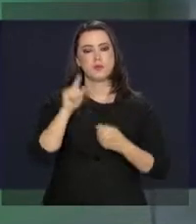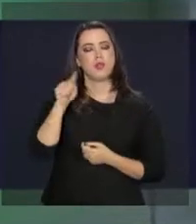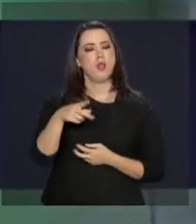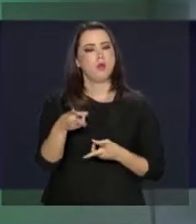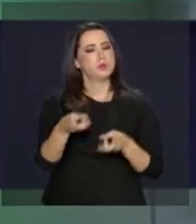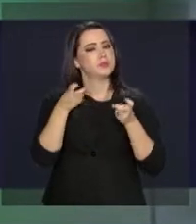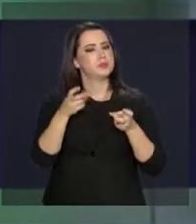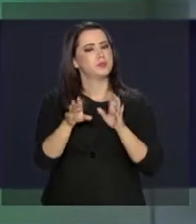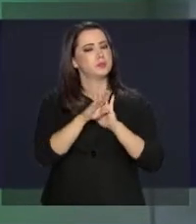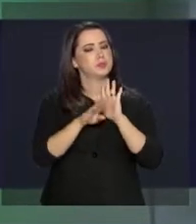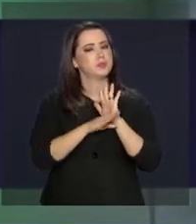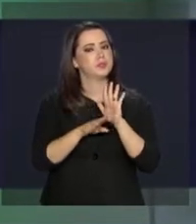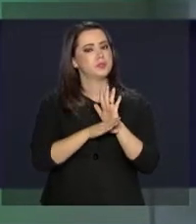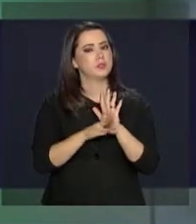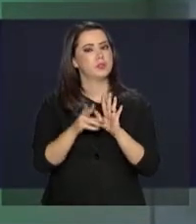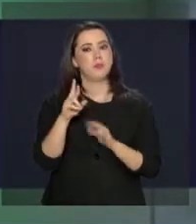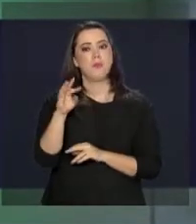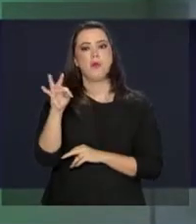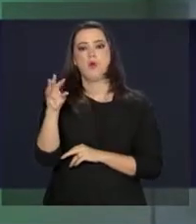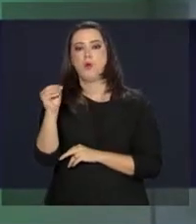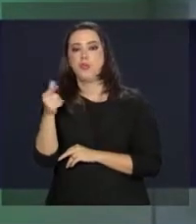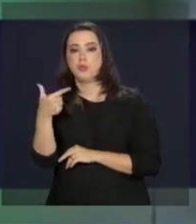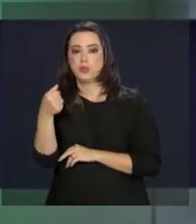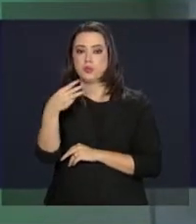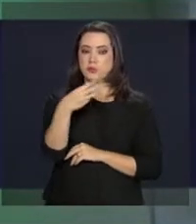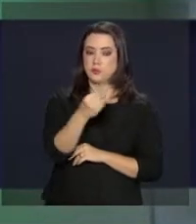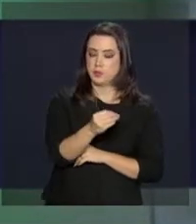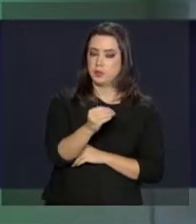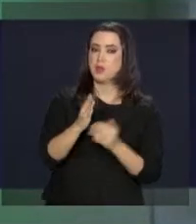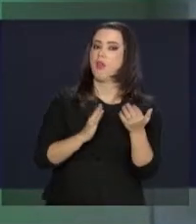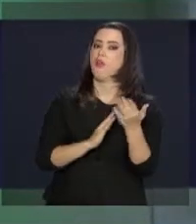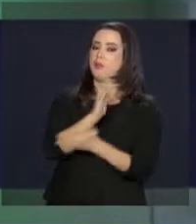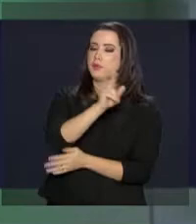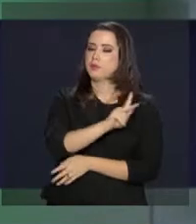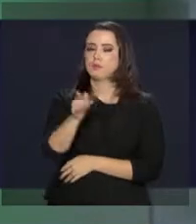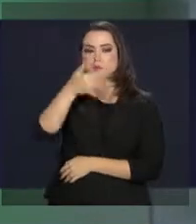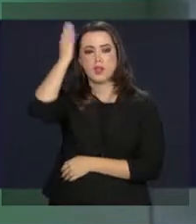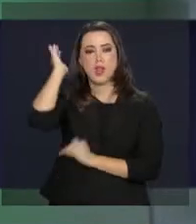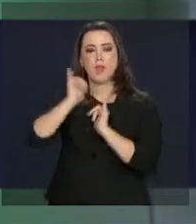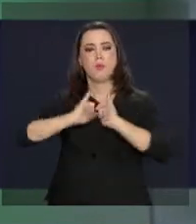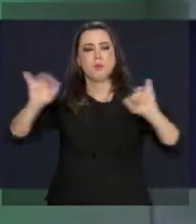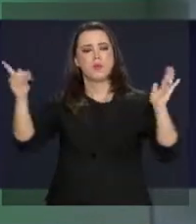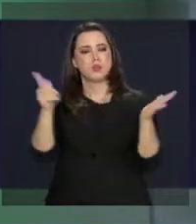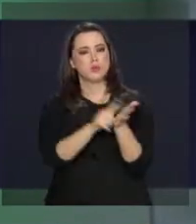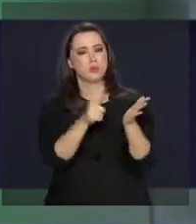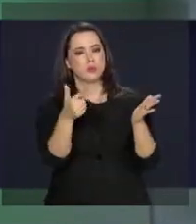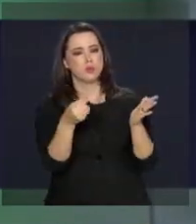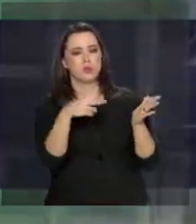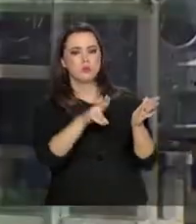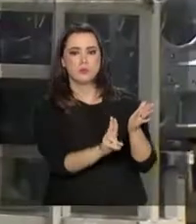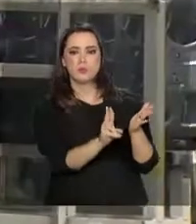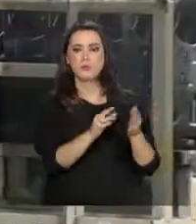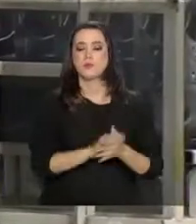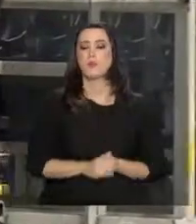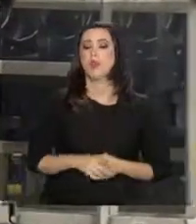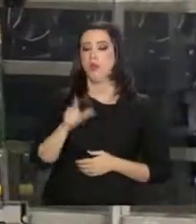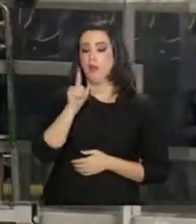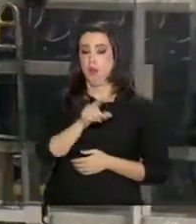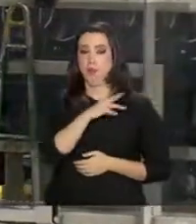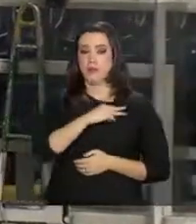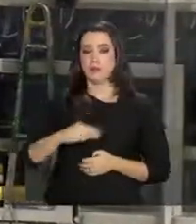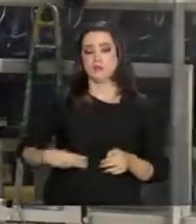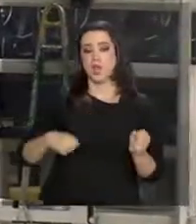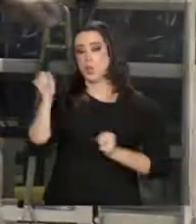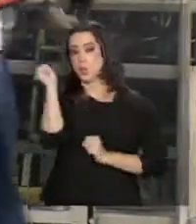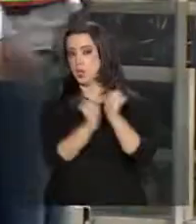que prevê o programa rota 2030 sancionado pelo presidente michel temer e publicado hoje no diário oficial segundo o ministério